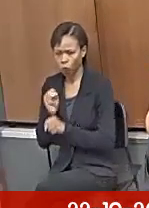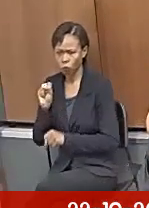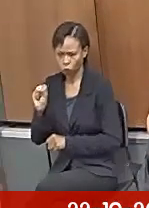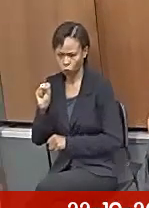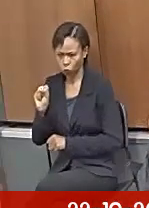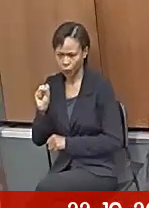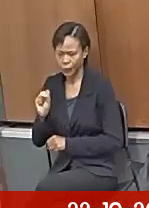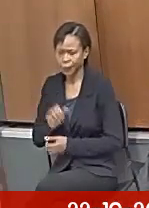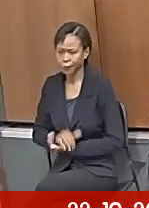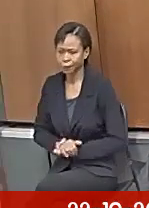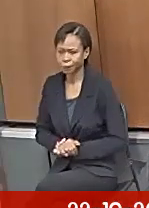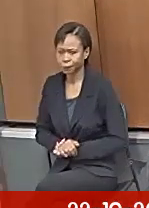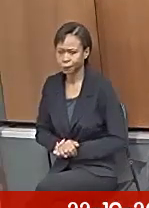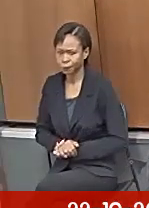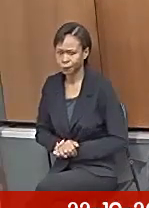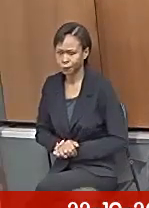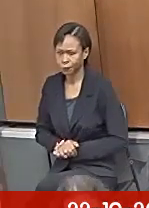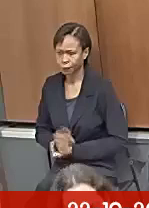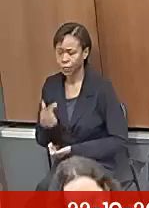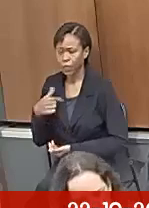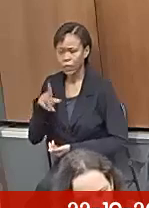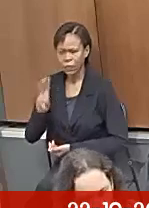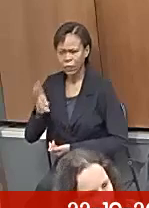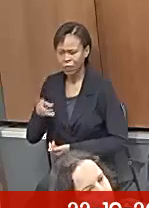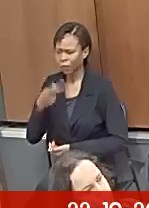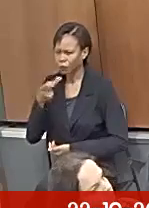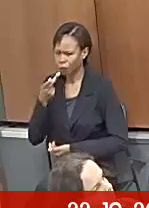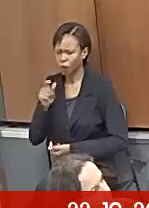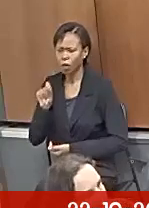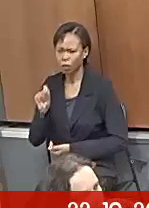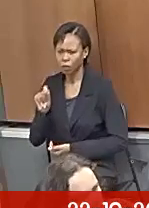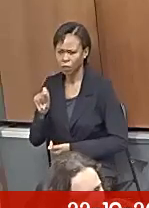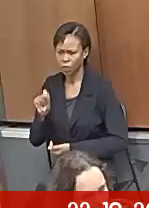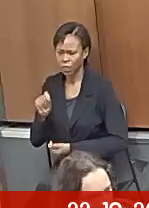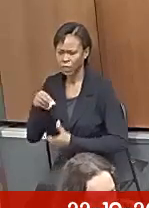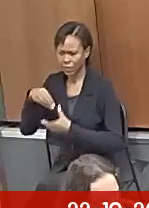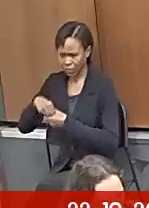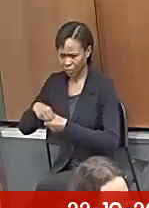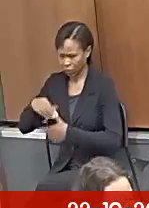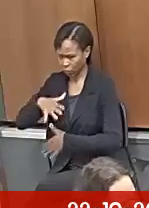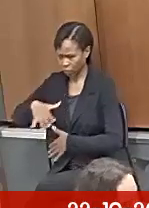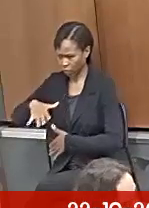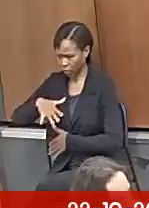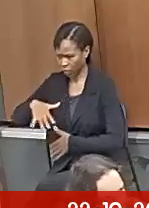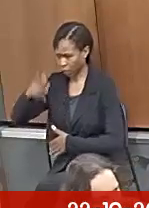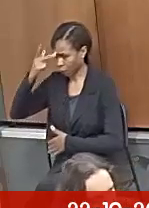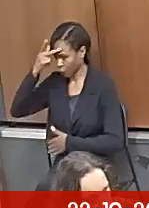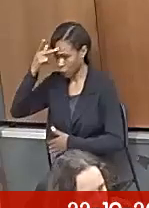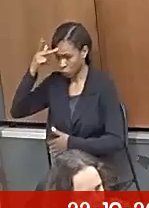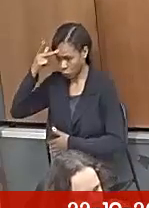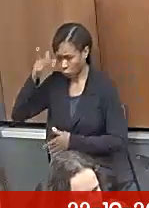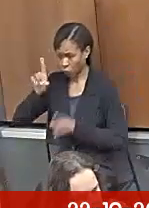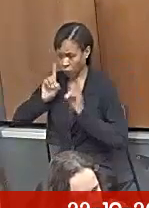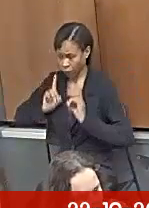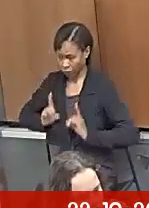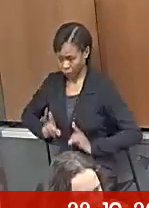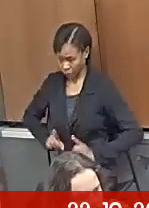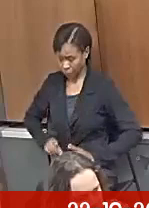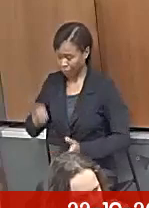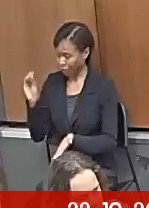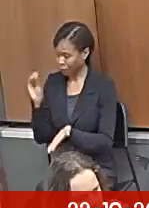falo, eu costumo dizer que, sem dúvida nenhuma, na seara da pessoa com deficiência, a demanda que